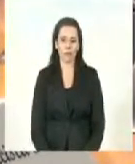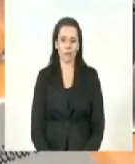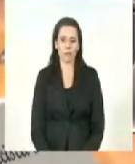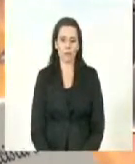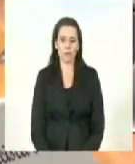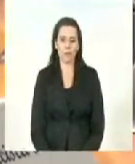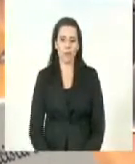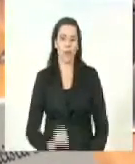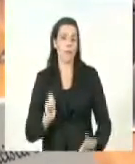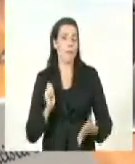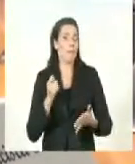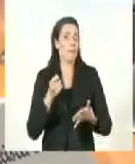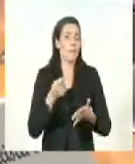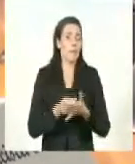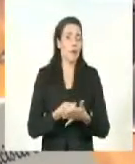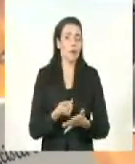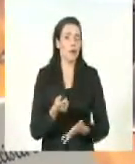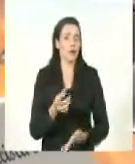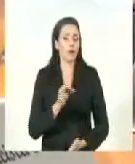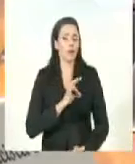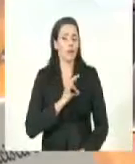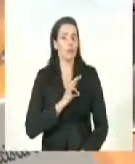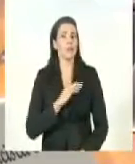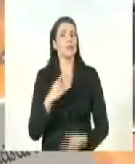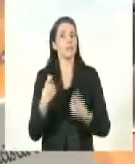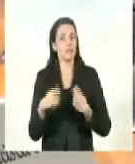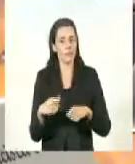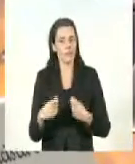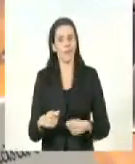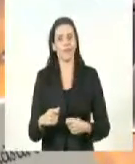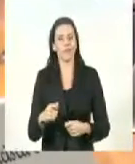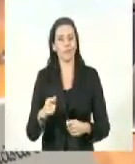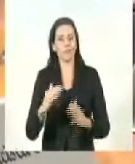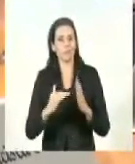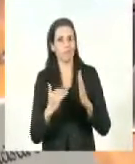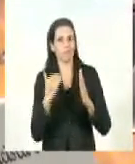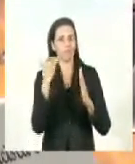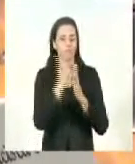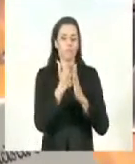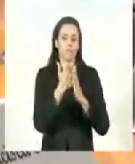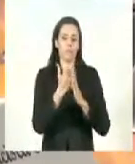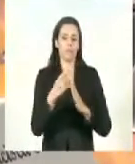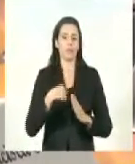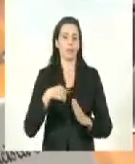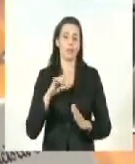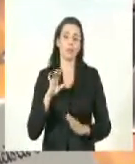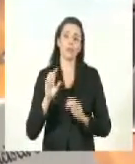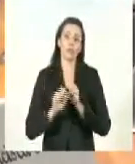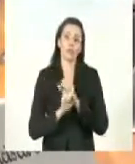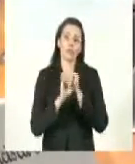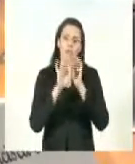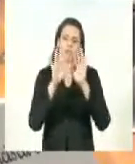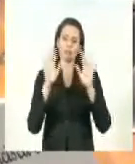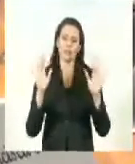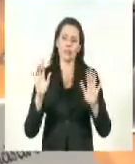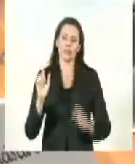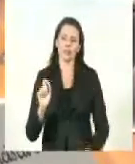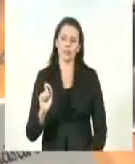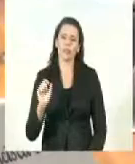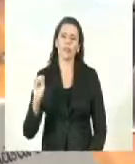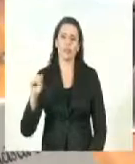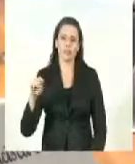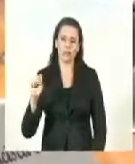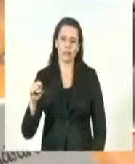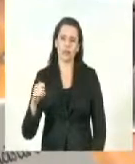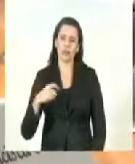do patrulhamento deveria ser maior ainda. Então, não se trata de demagogia, queria só esclarecer essa ação e dizer que, sim,